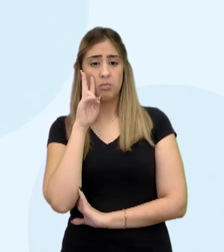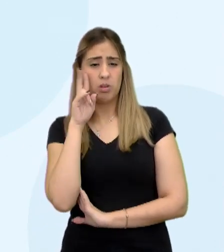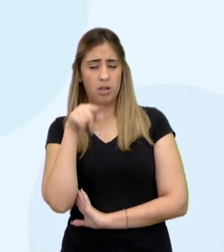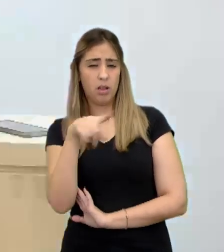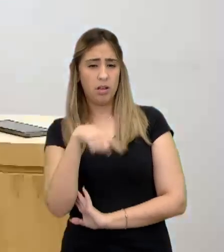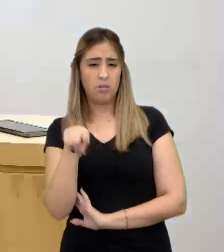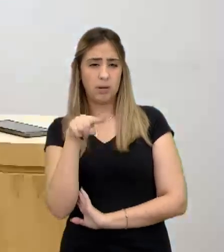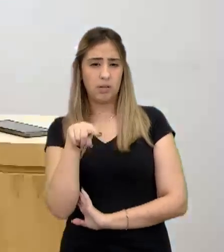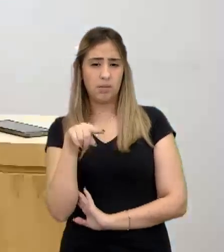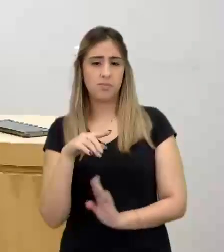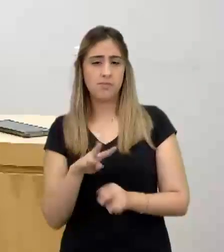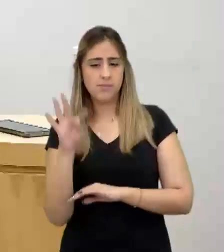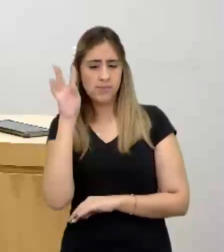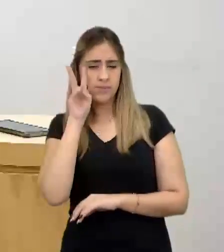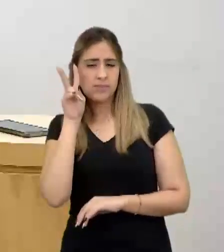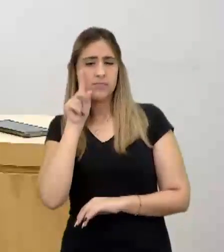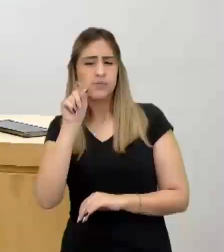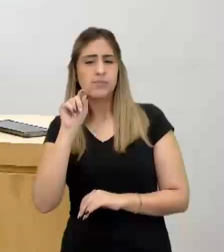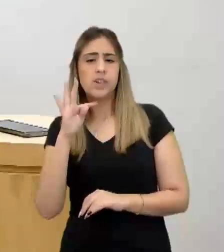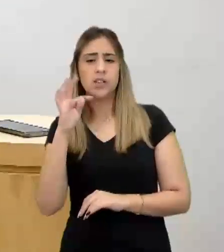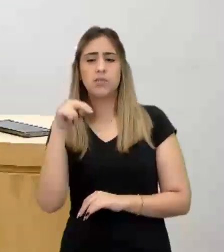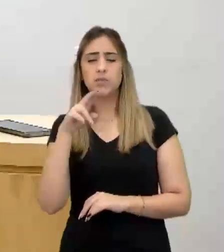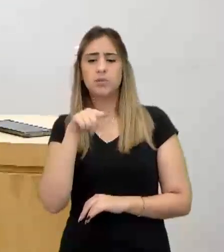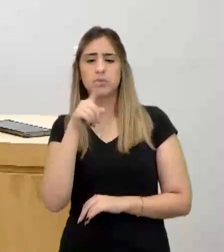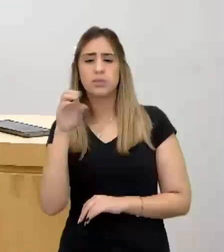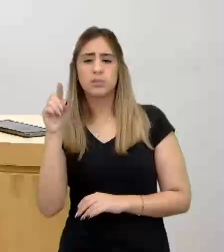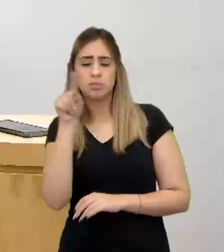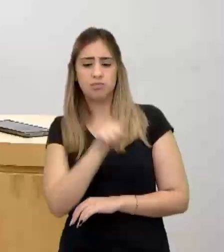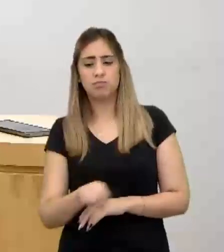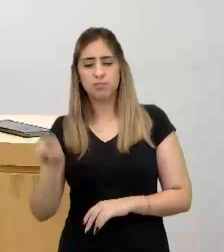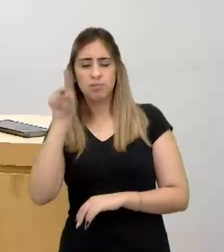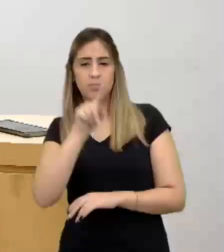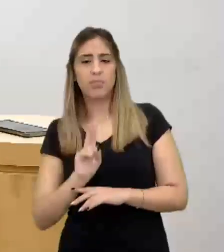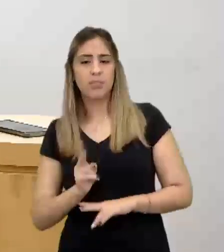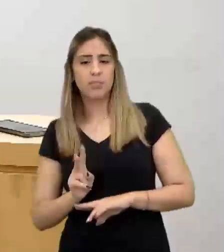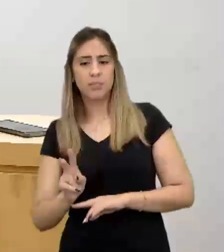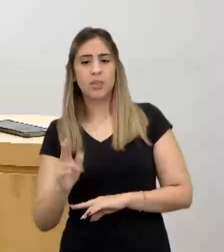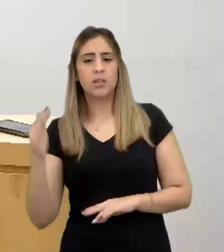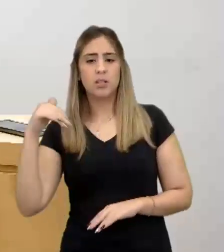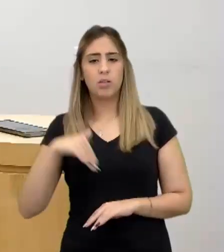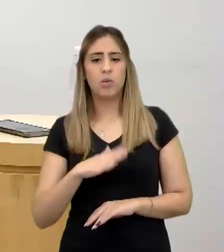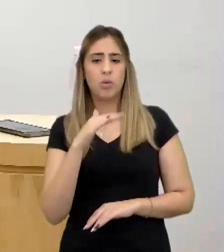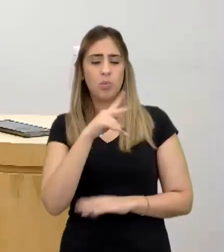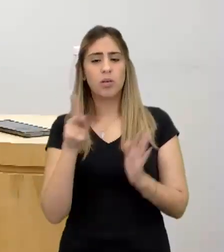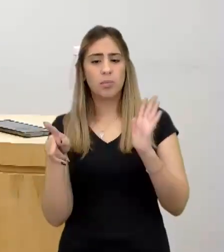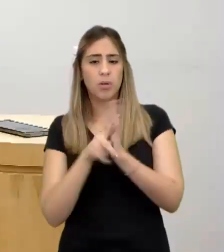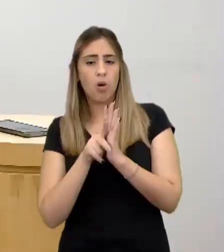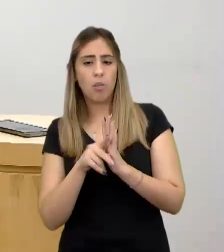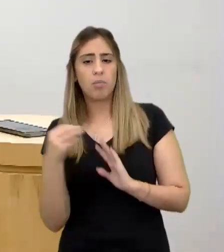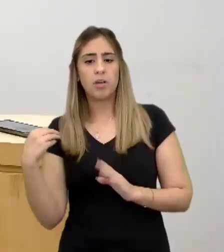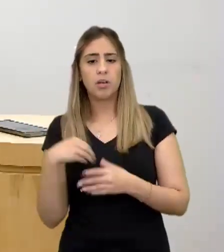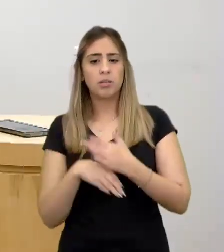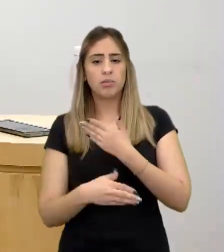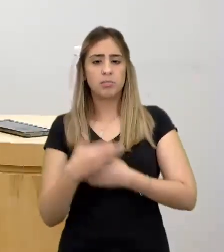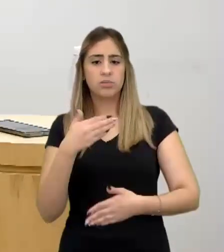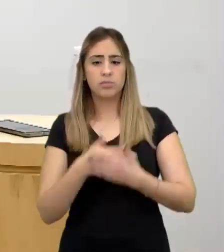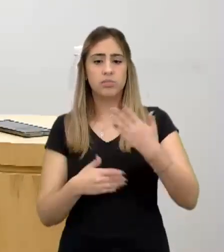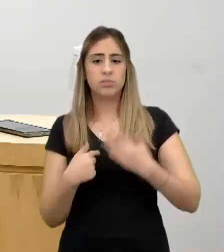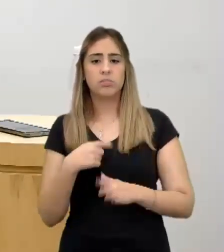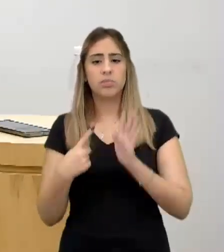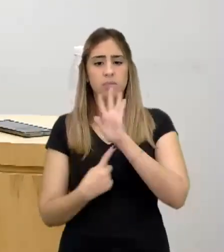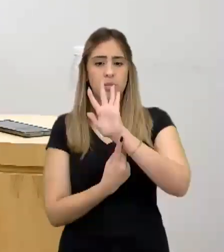disso? Lembra que a função seno é aquela que fica rodando, rodando, rodando? Então, forma uma onda, funções